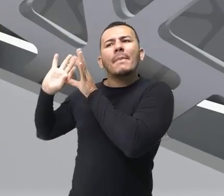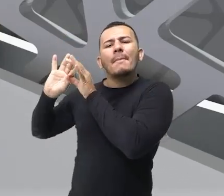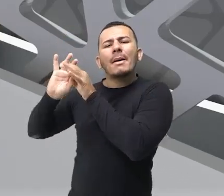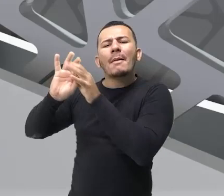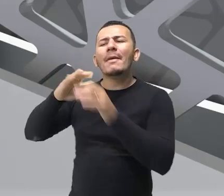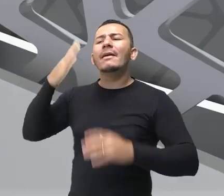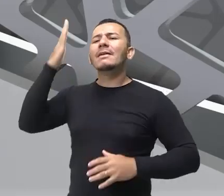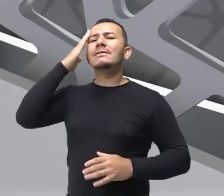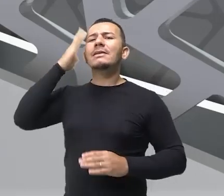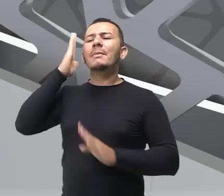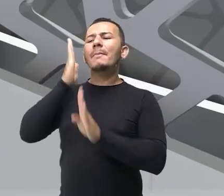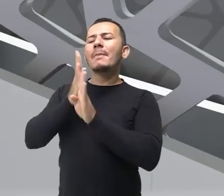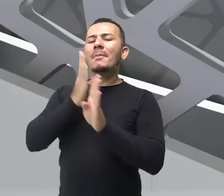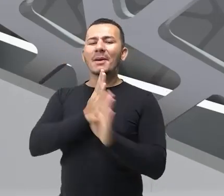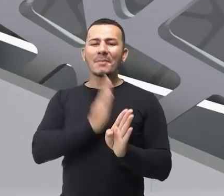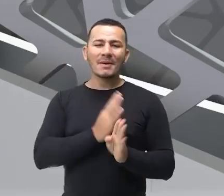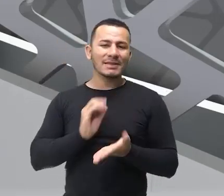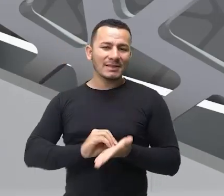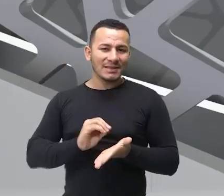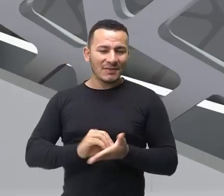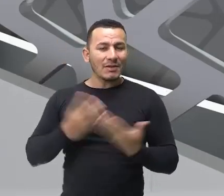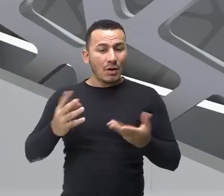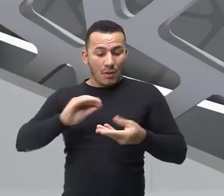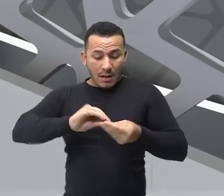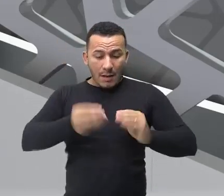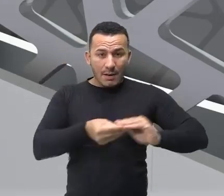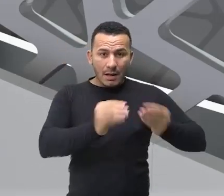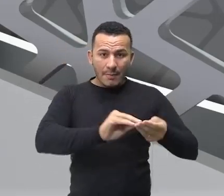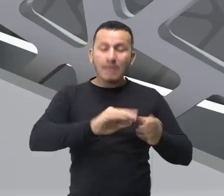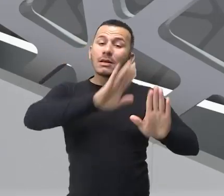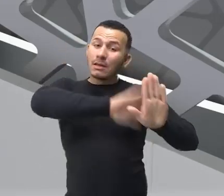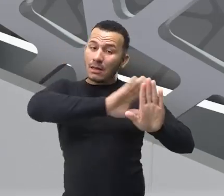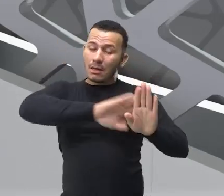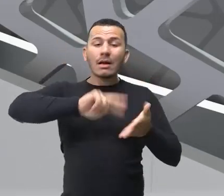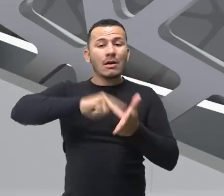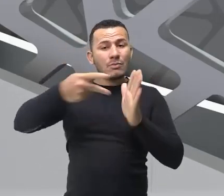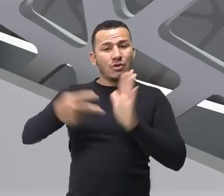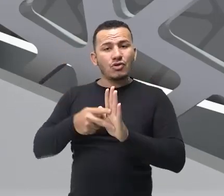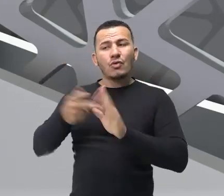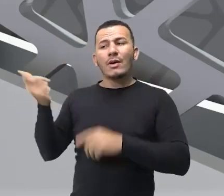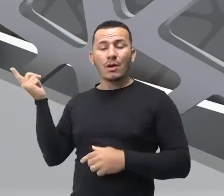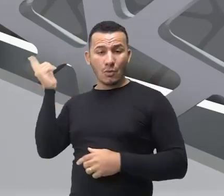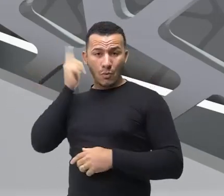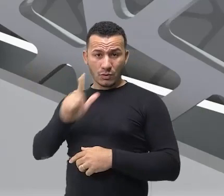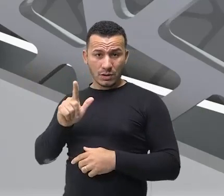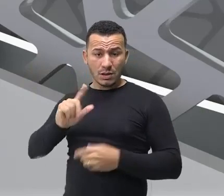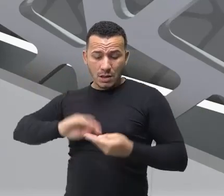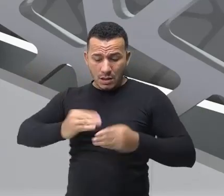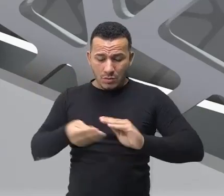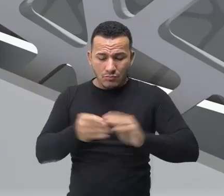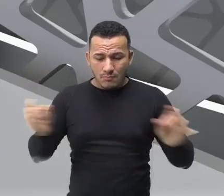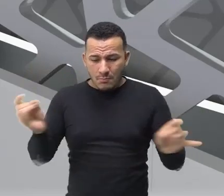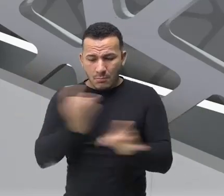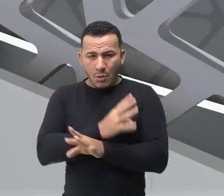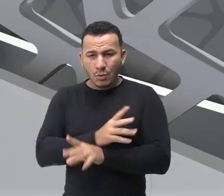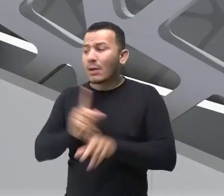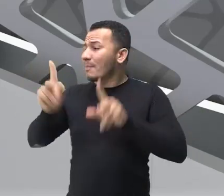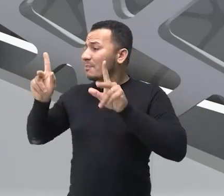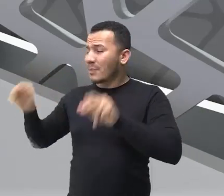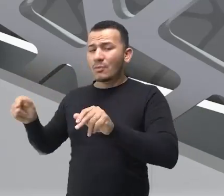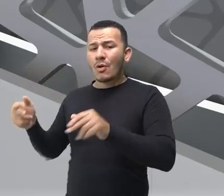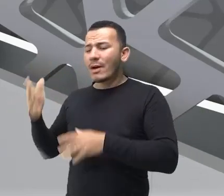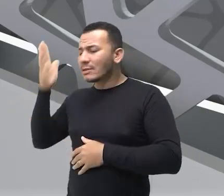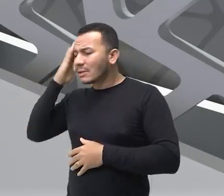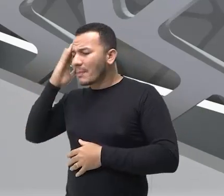aconteceu no passado. Percebe que o quebra-cabeça, a intenção dele, do jogo, é resolver, né? Você montar e visualizar